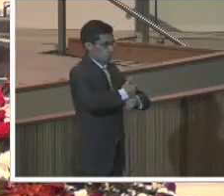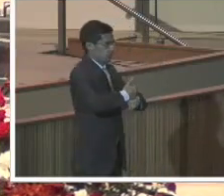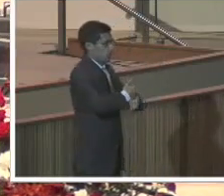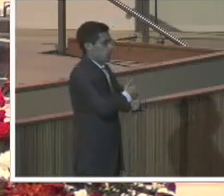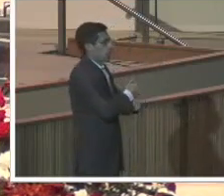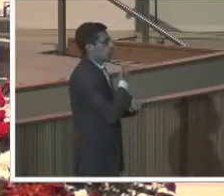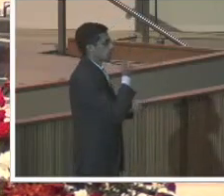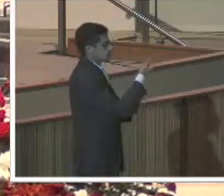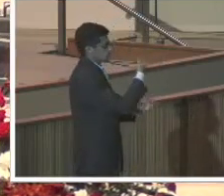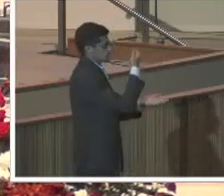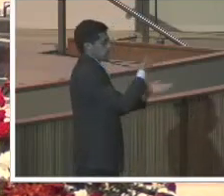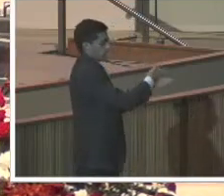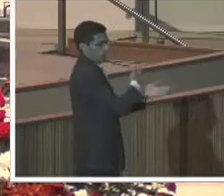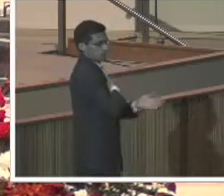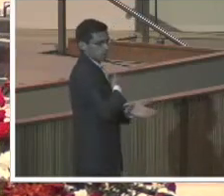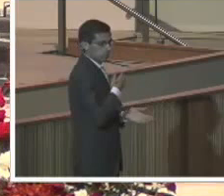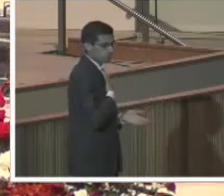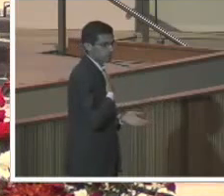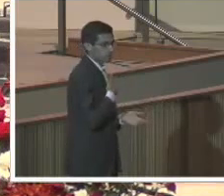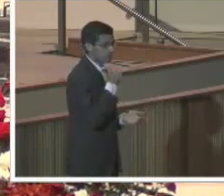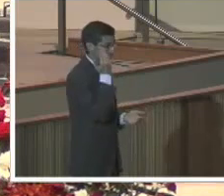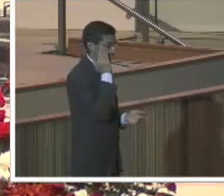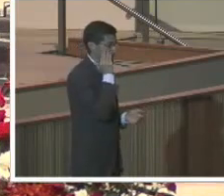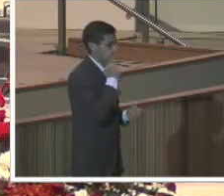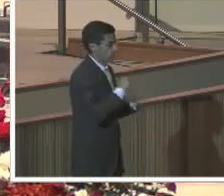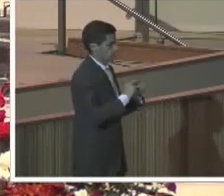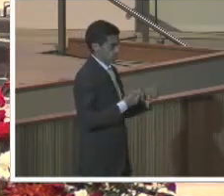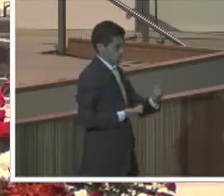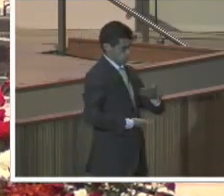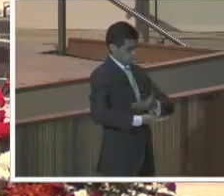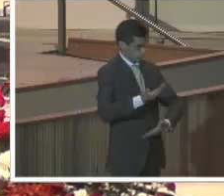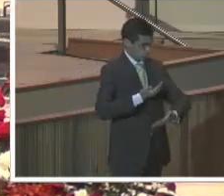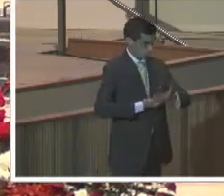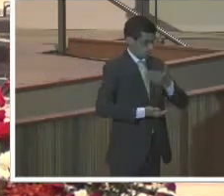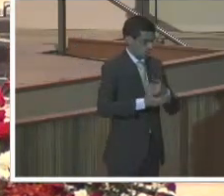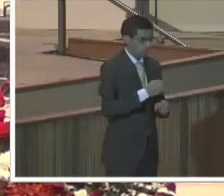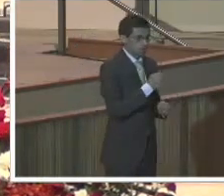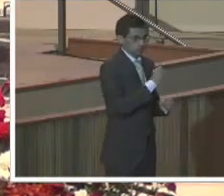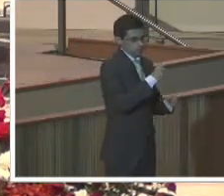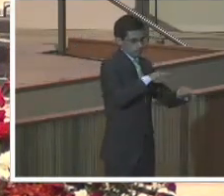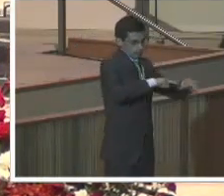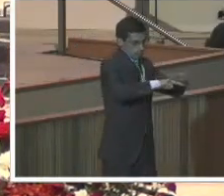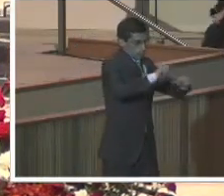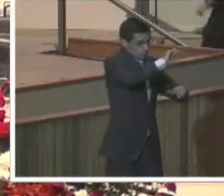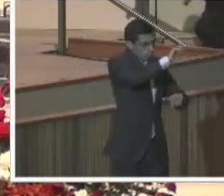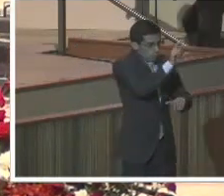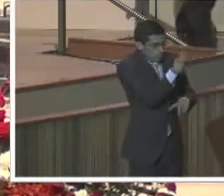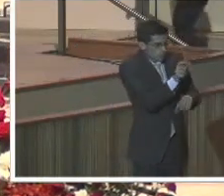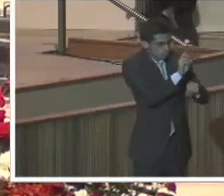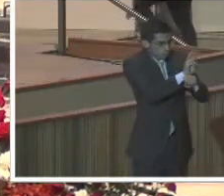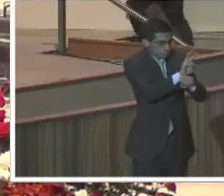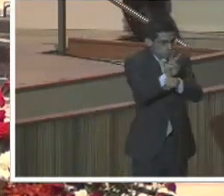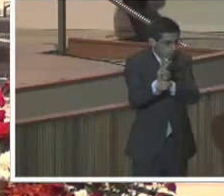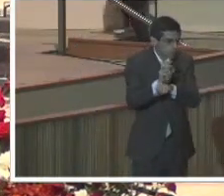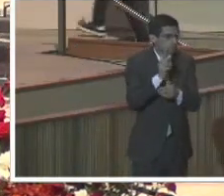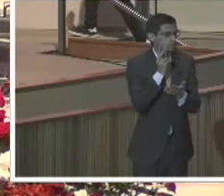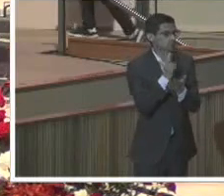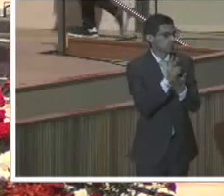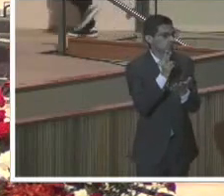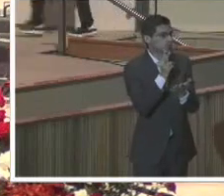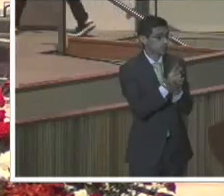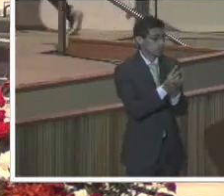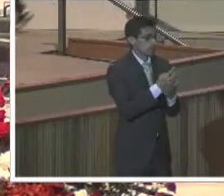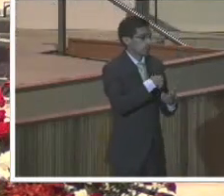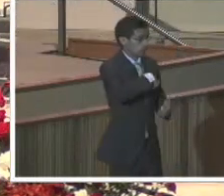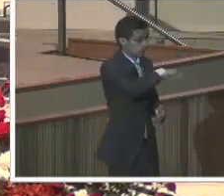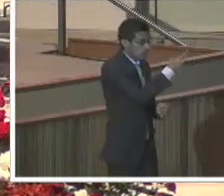rebanho. E então o empregado, que trabalhava como pastor tantas vezes, ele saía a procurar